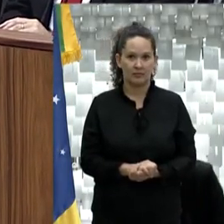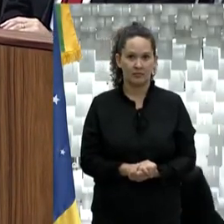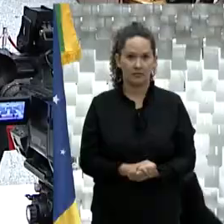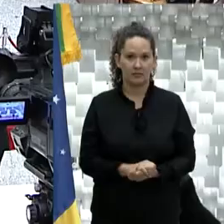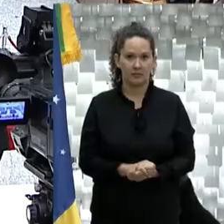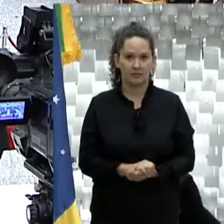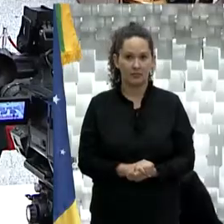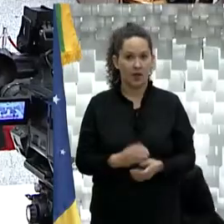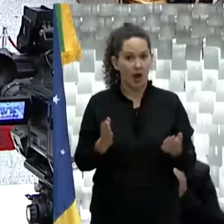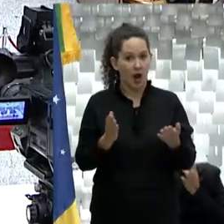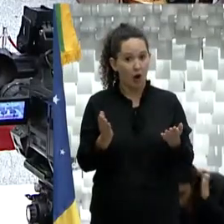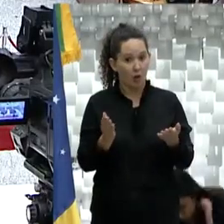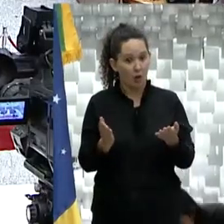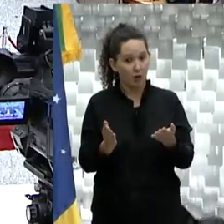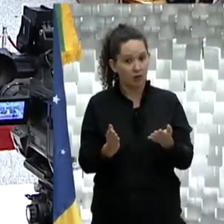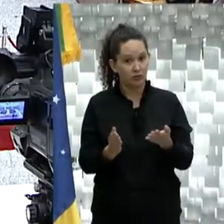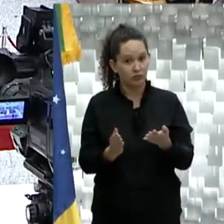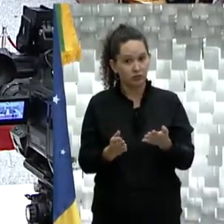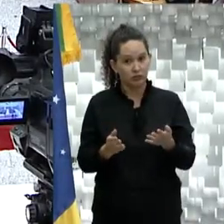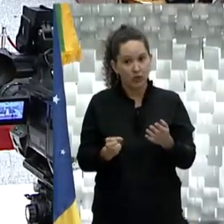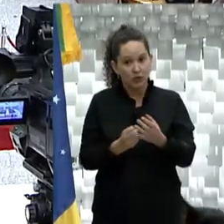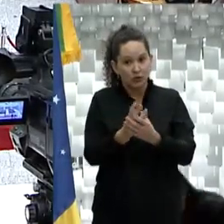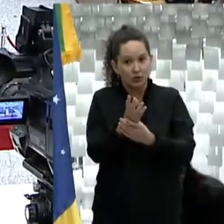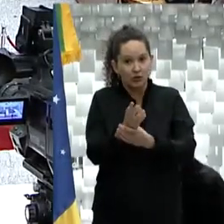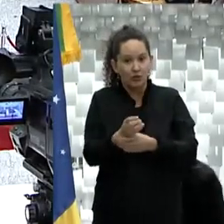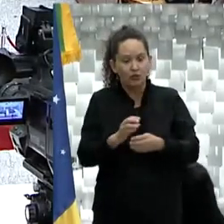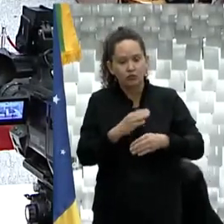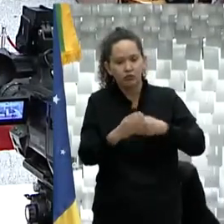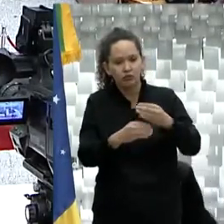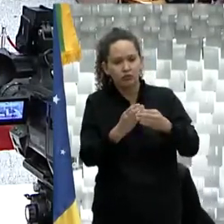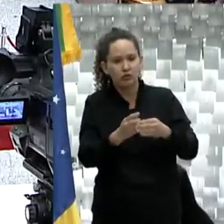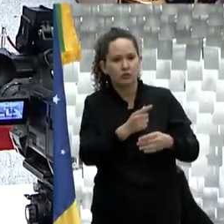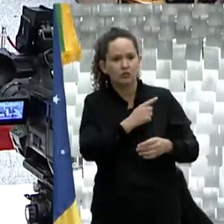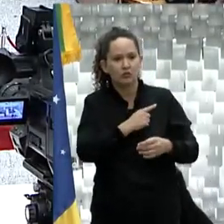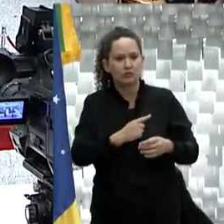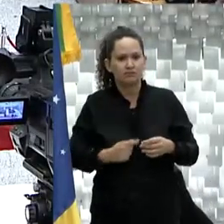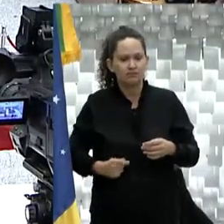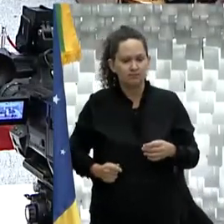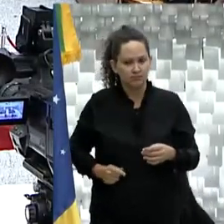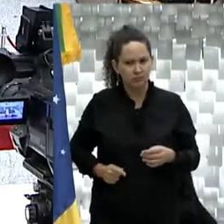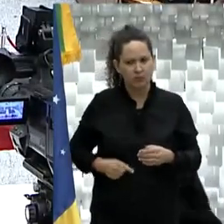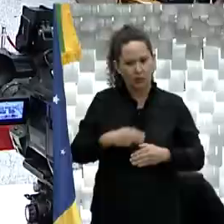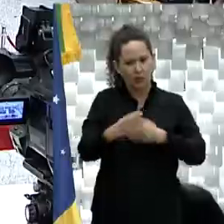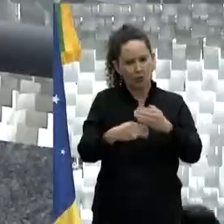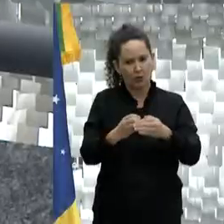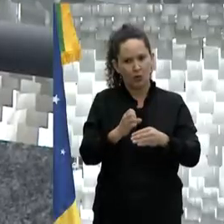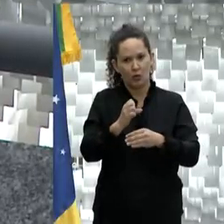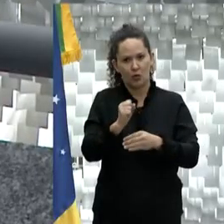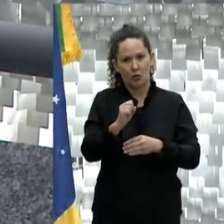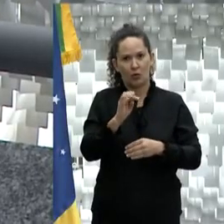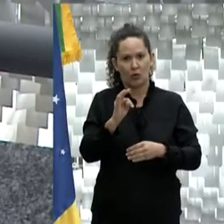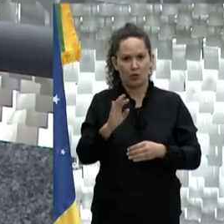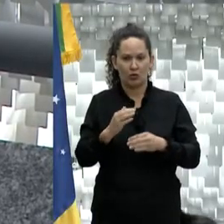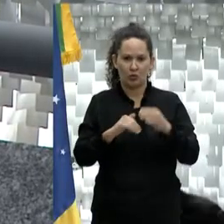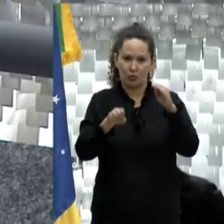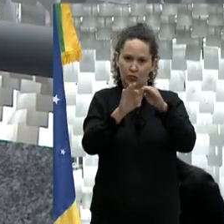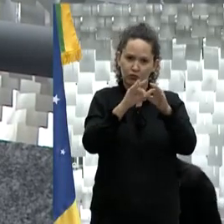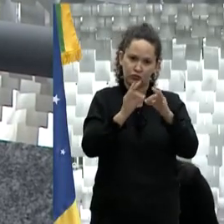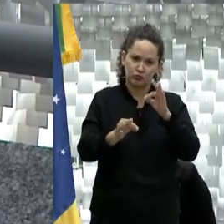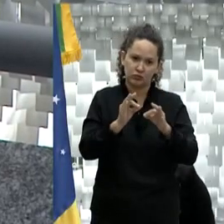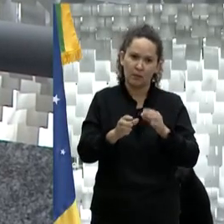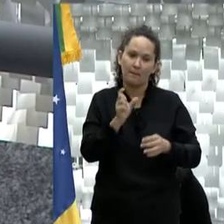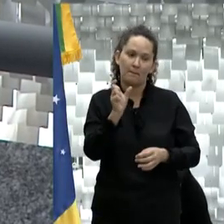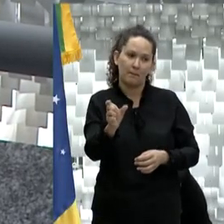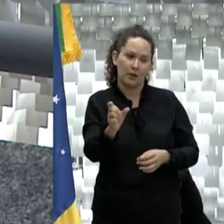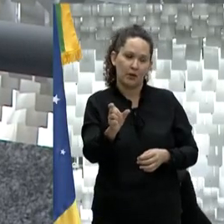A partir deste momento, a sessão solene será conduzida pelo excelentíssimo senhor ministro presidente do Superior Tribunal de Justiça. Com a